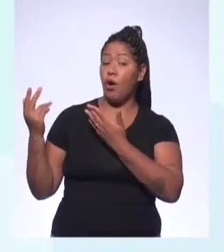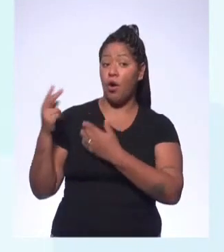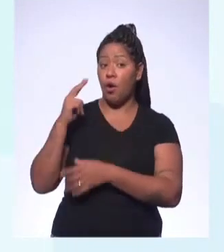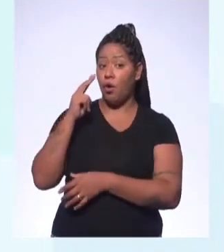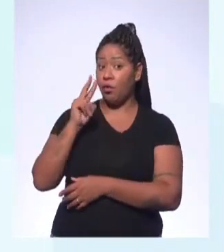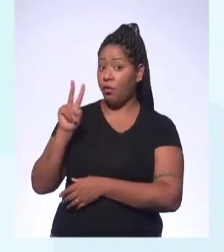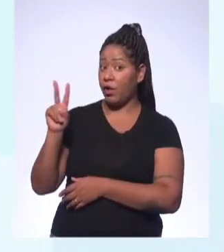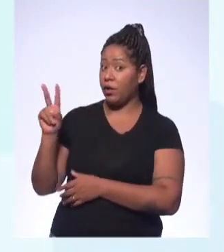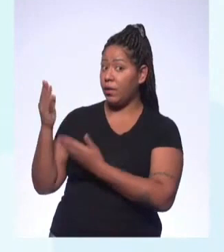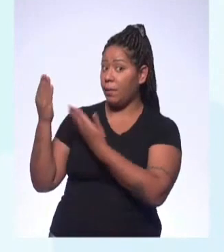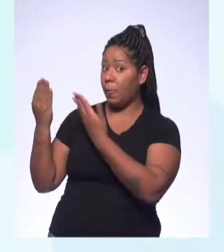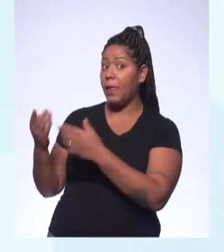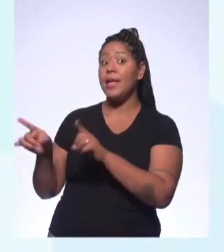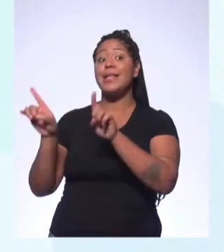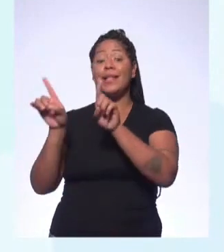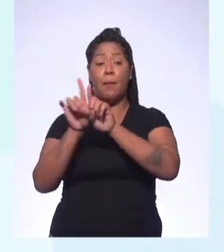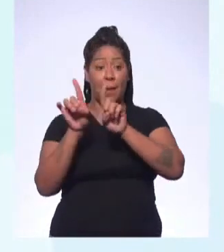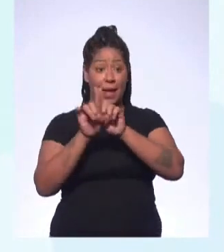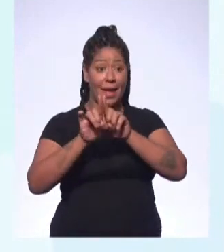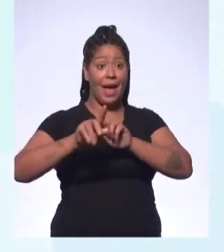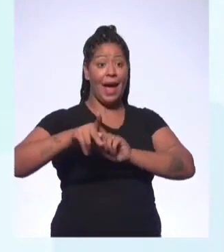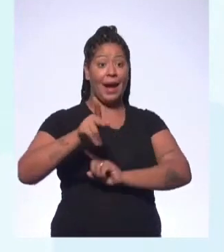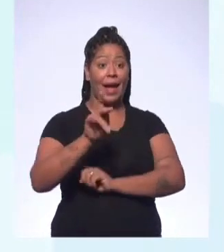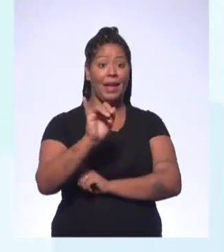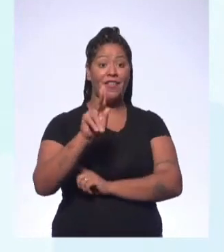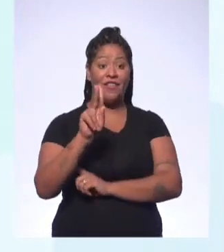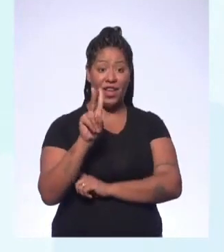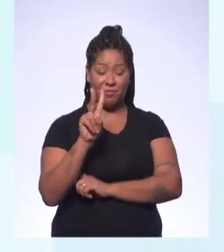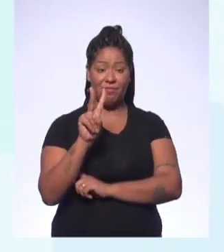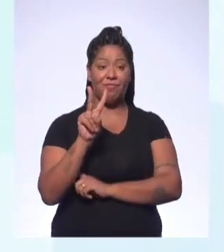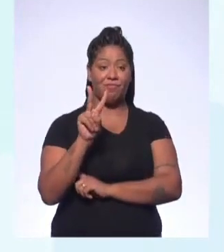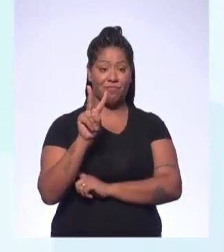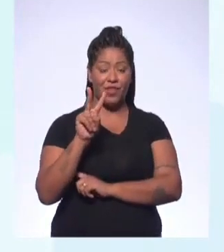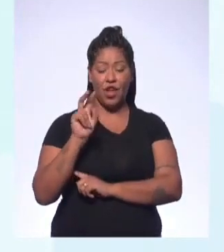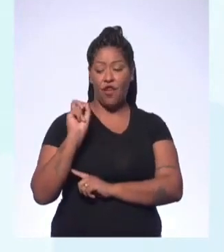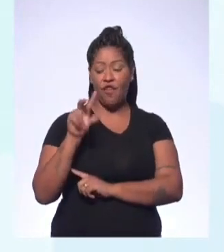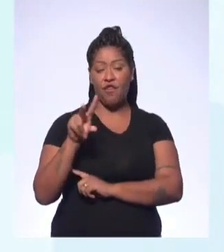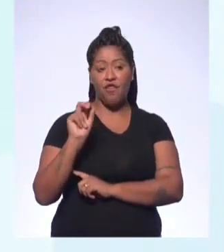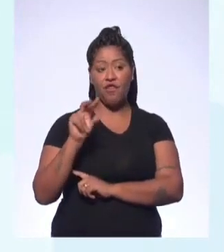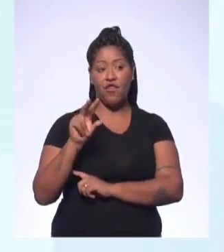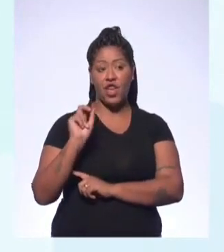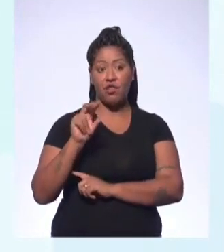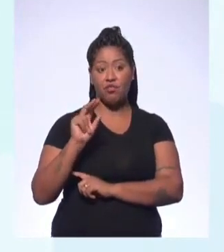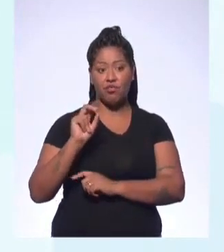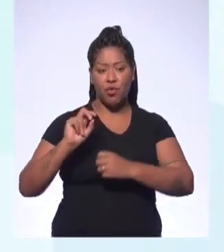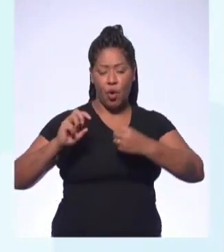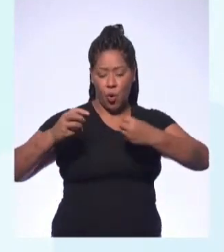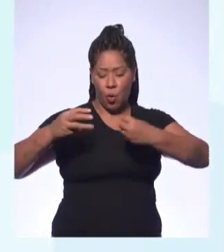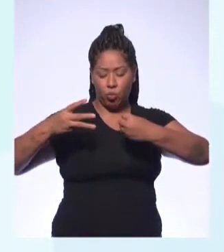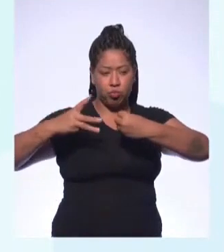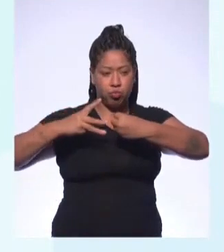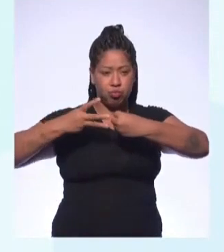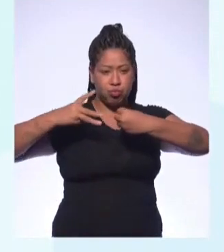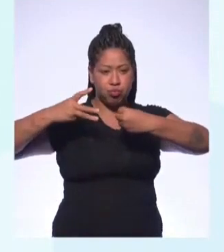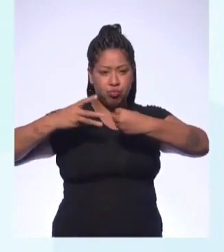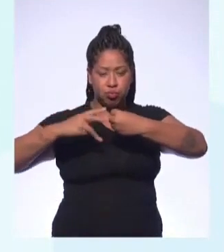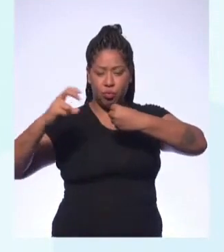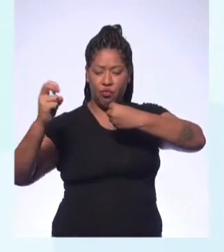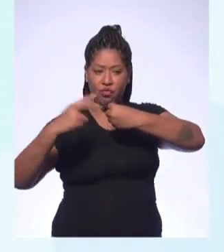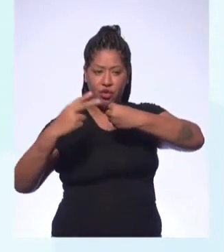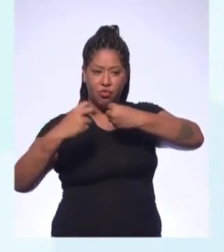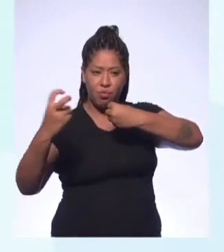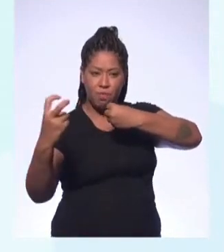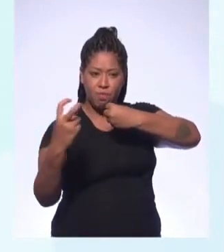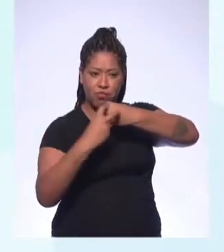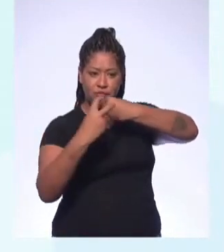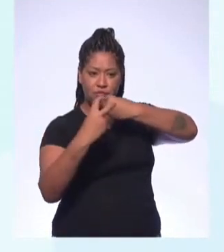aí você tem o HIV, essa imagem aí é do vírus HIV atacando uma célula da defesa do corpo, né? Olha